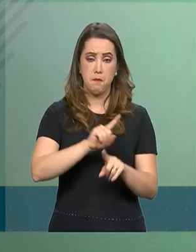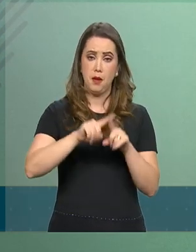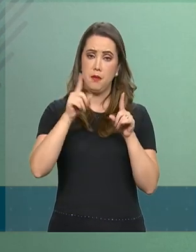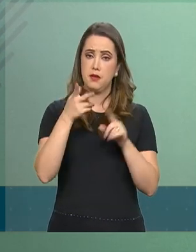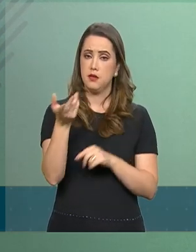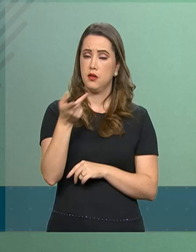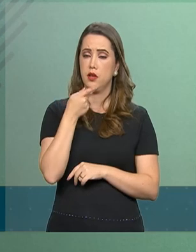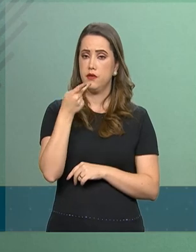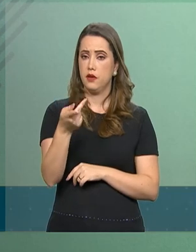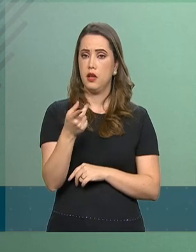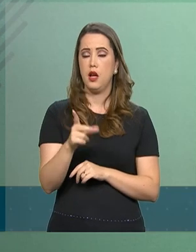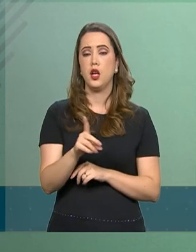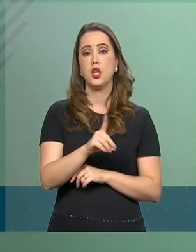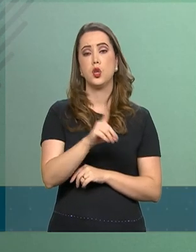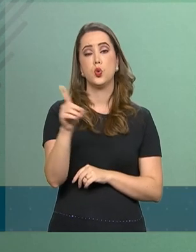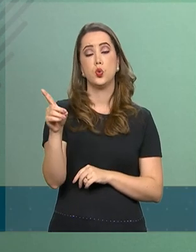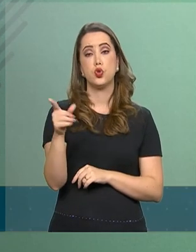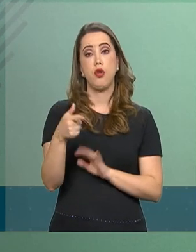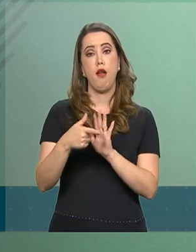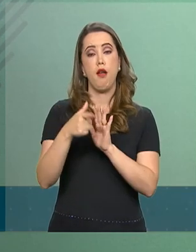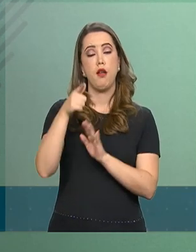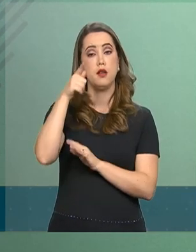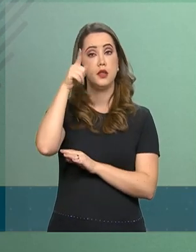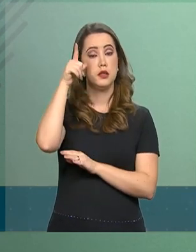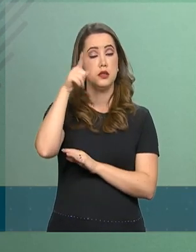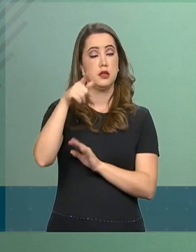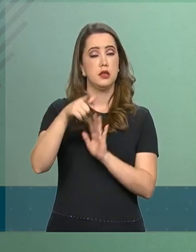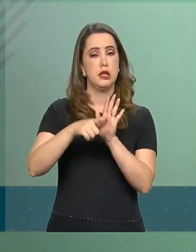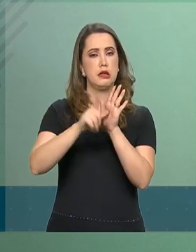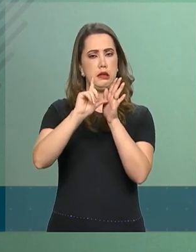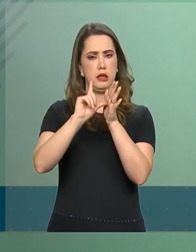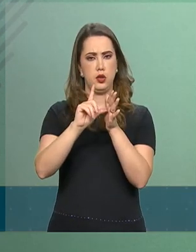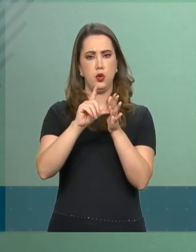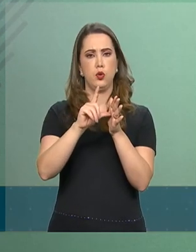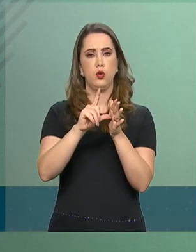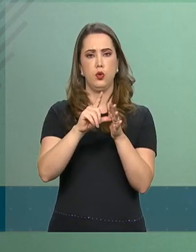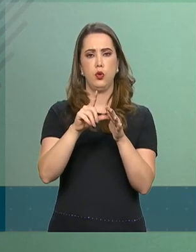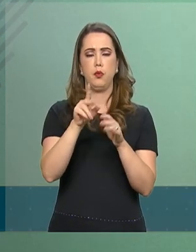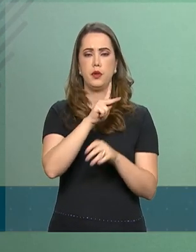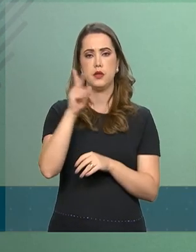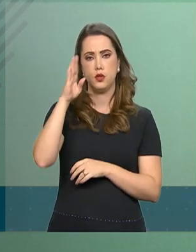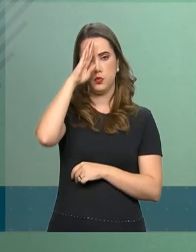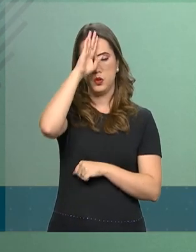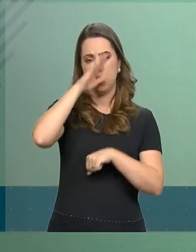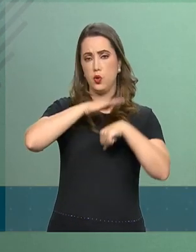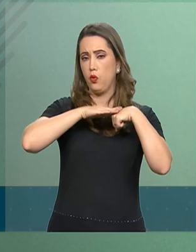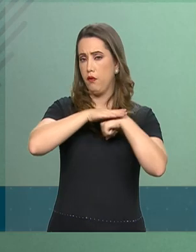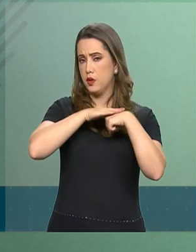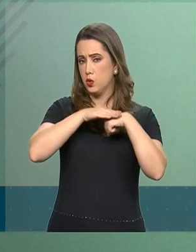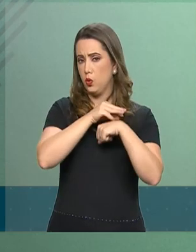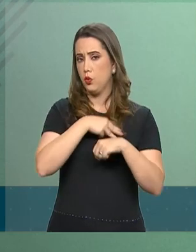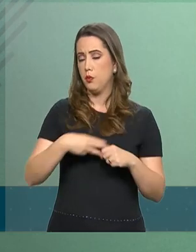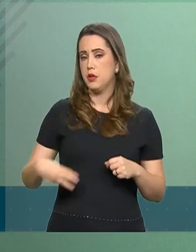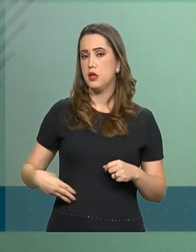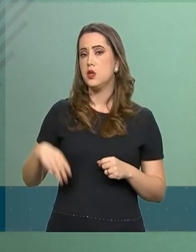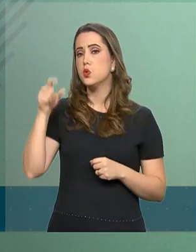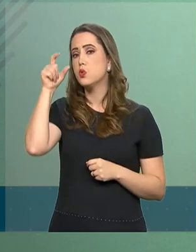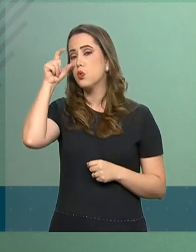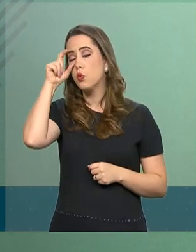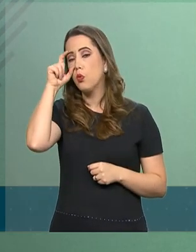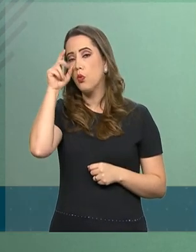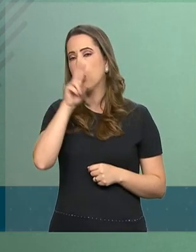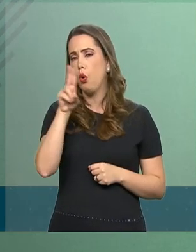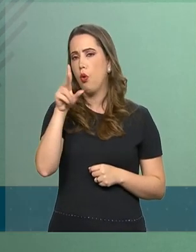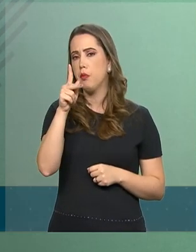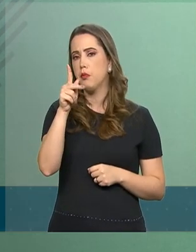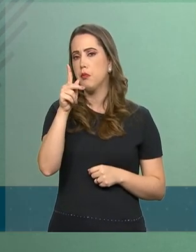o presidente conversou com o ministro paulo guedes sobre esse tema a partir dessa conversa estudos é